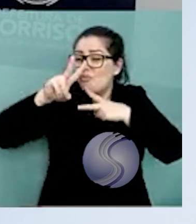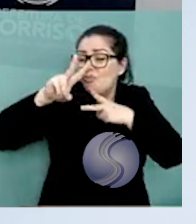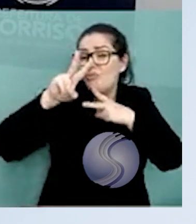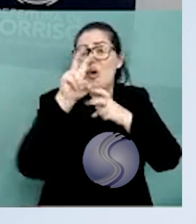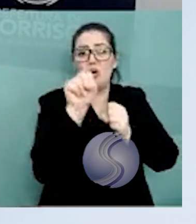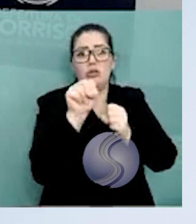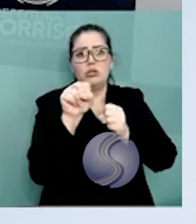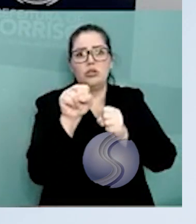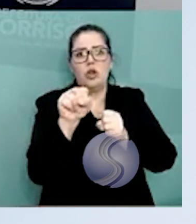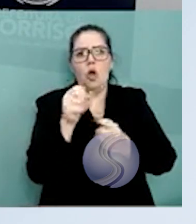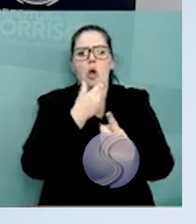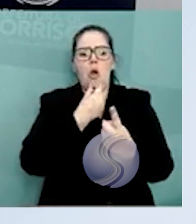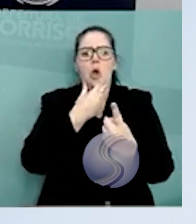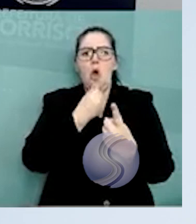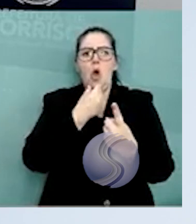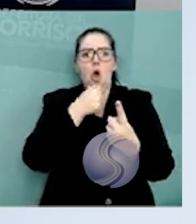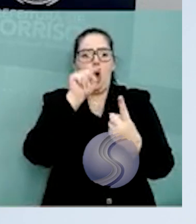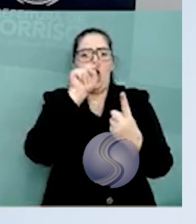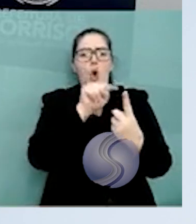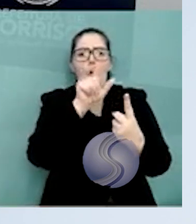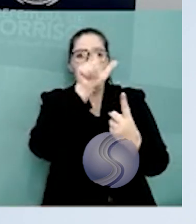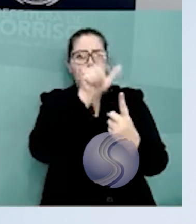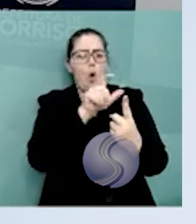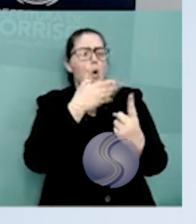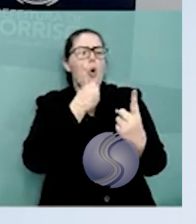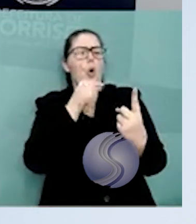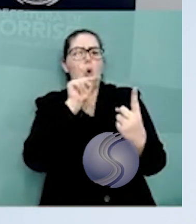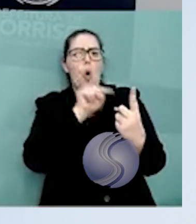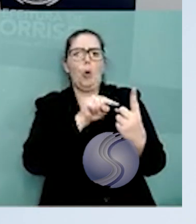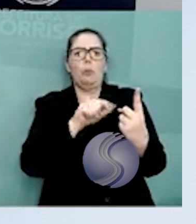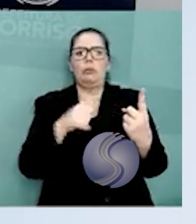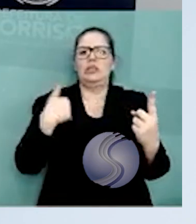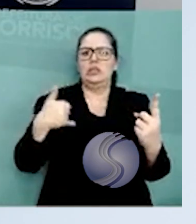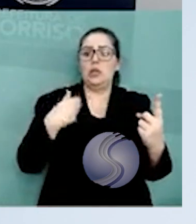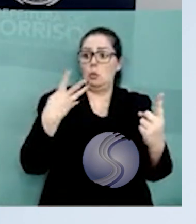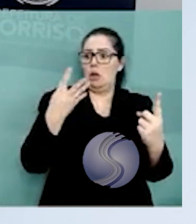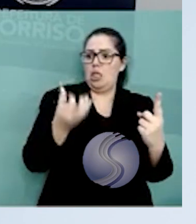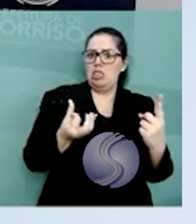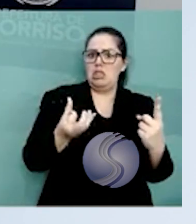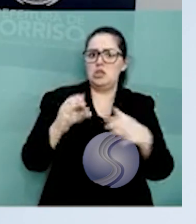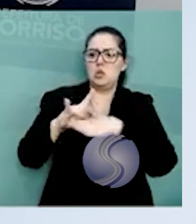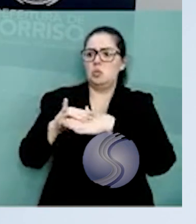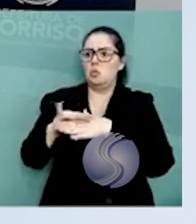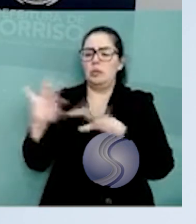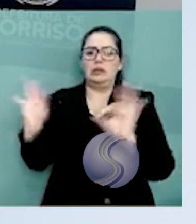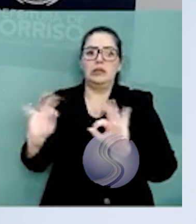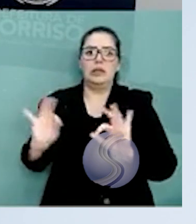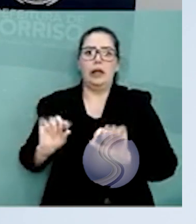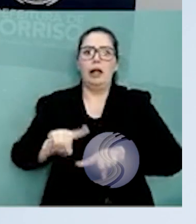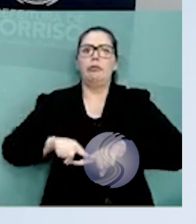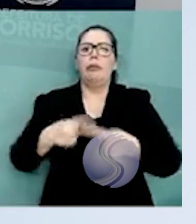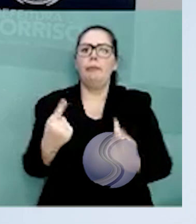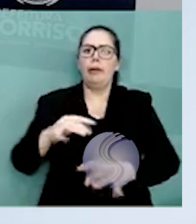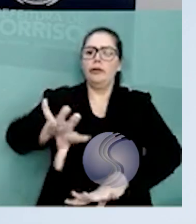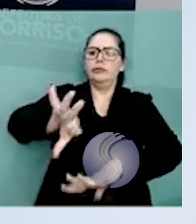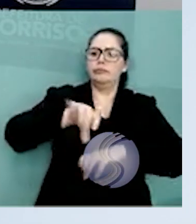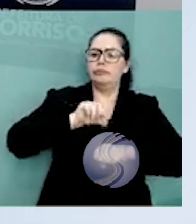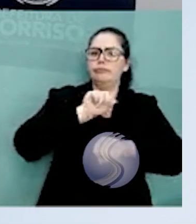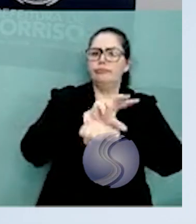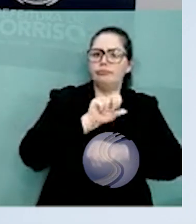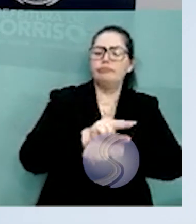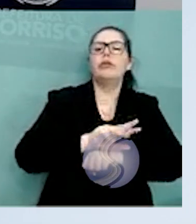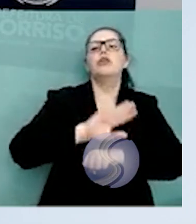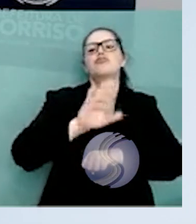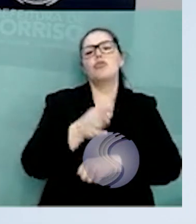46 anos de idade, jovialidade, sem doença e que não resistiu à